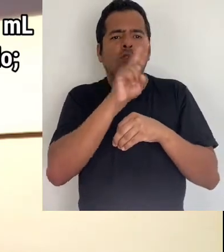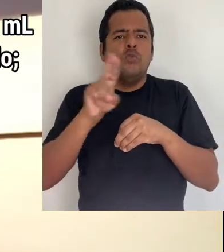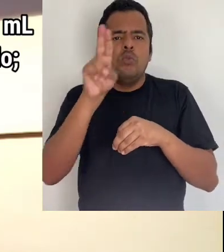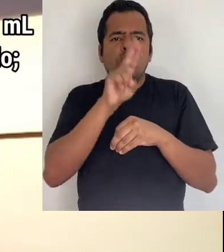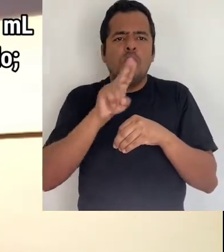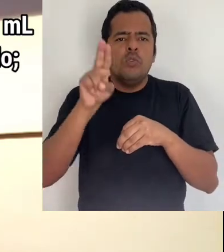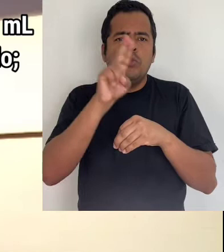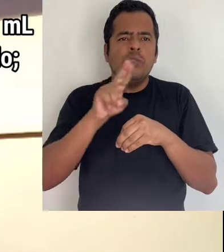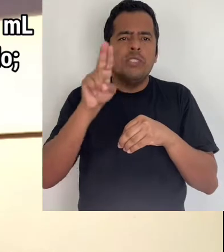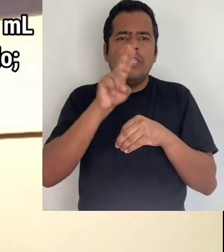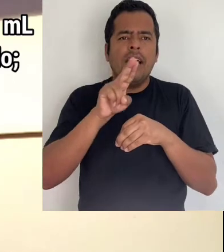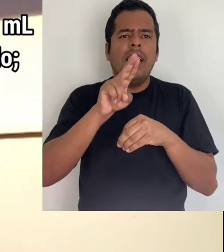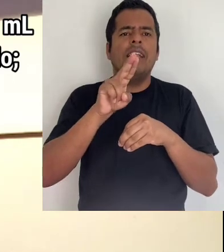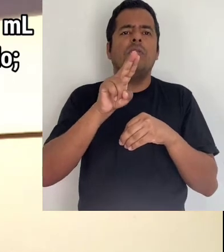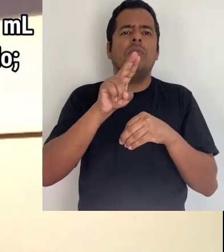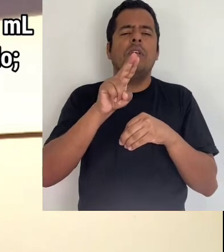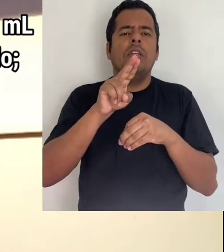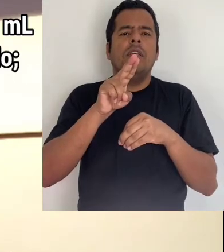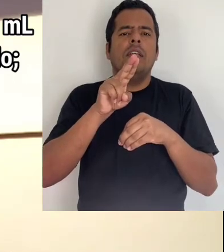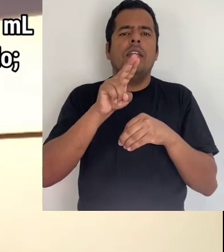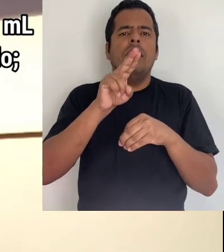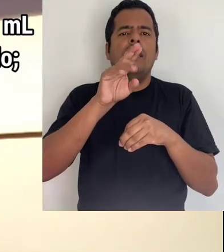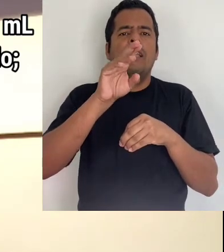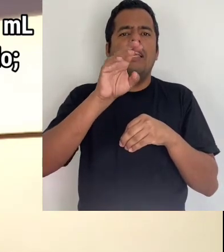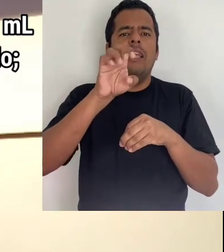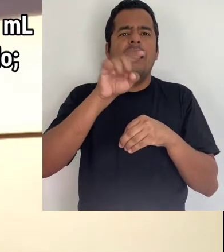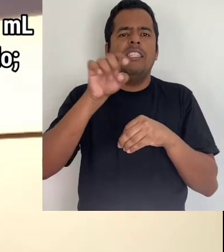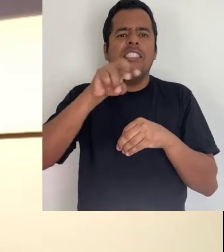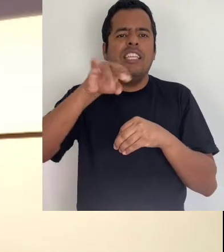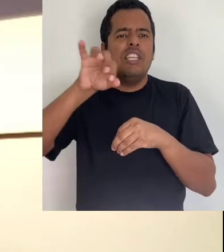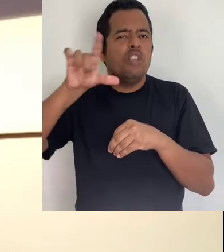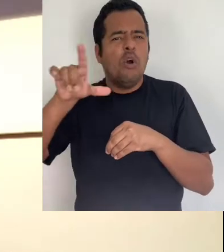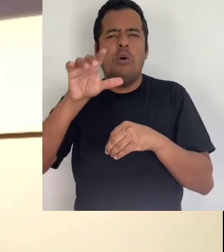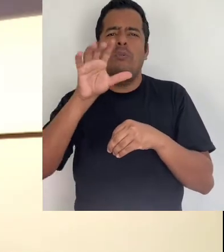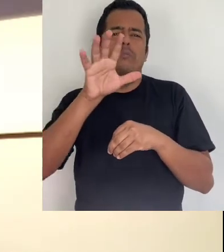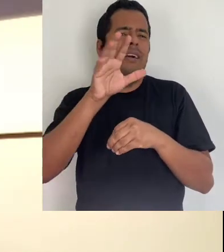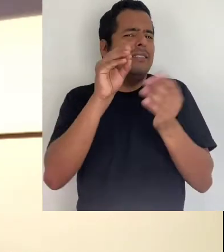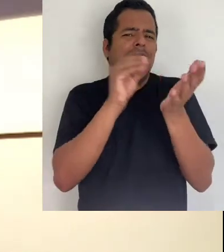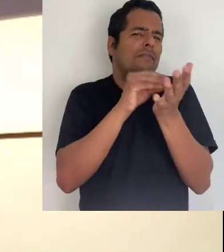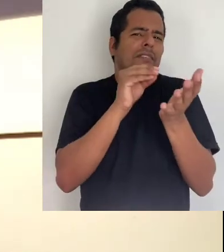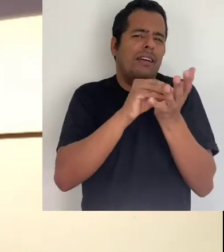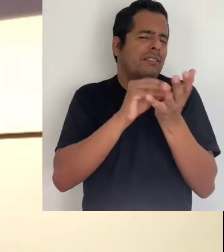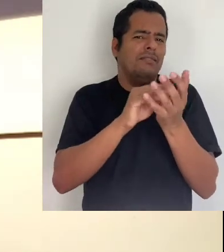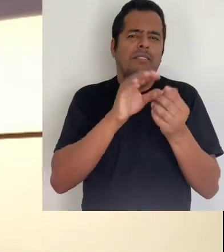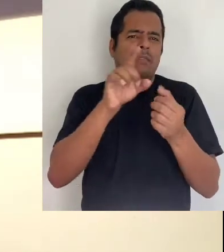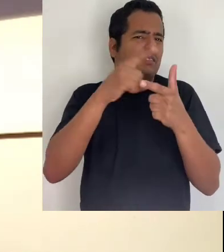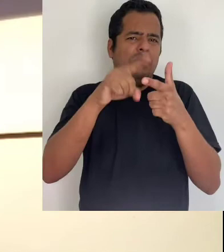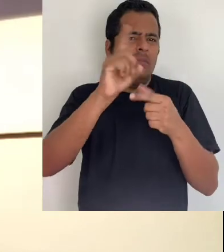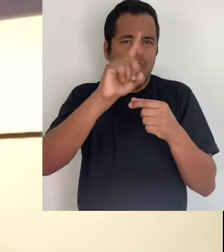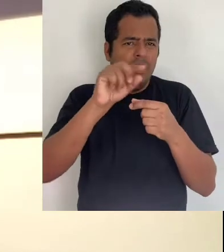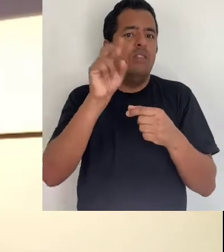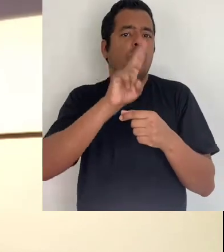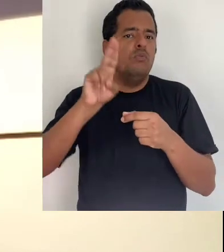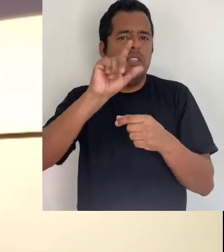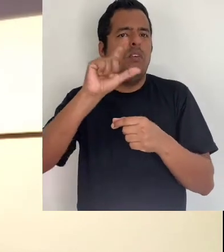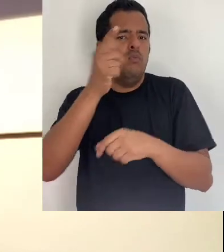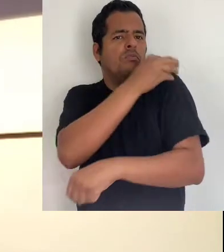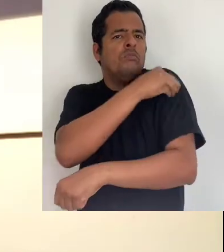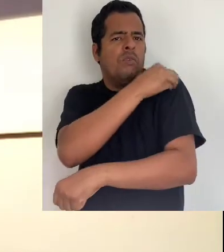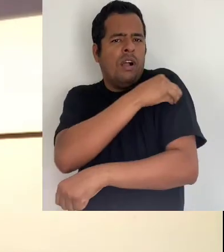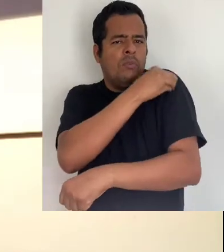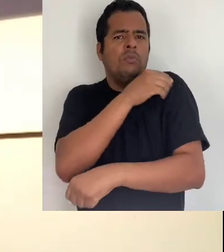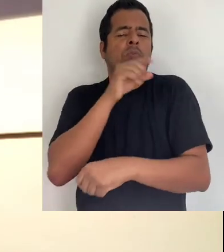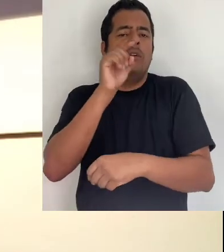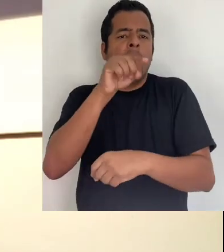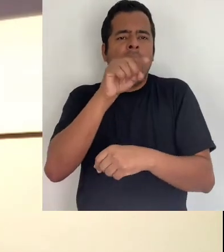comum se utilizar o ciclohexanol, mas como a gente estava em falta dele, então eu vou estar